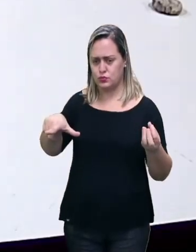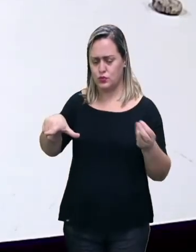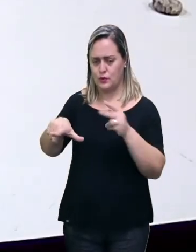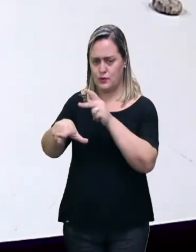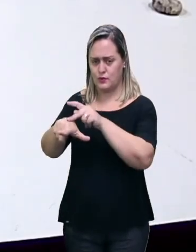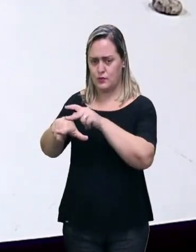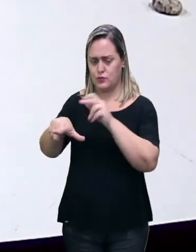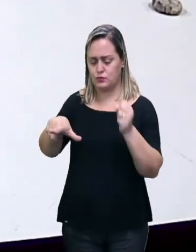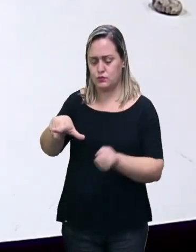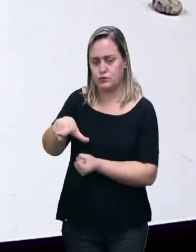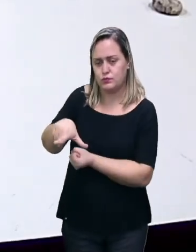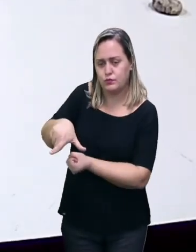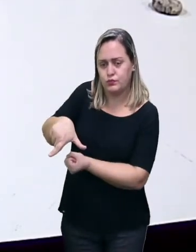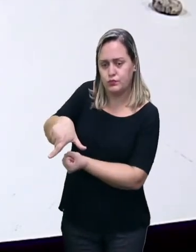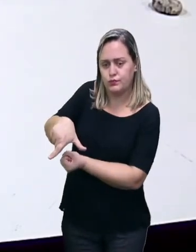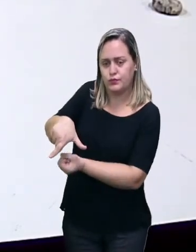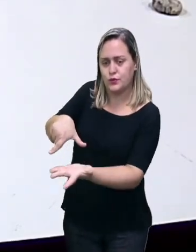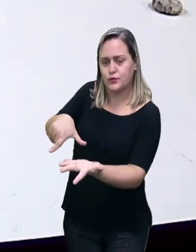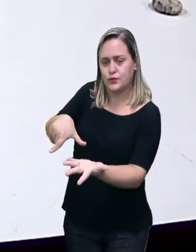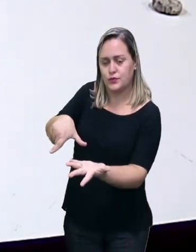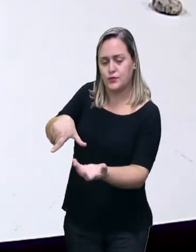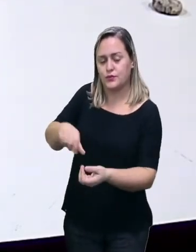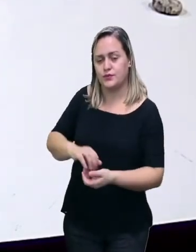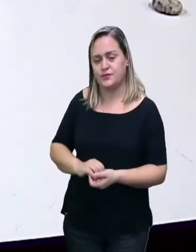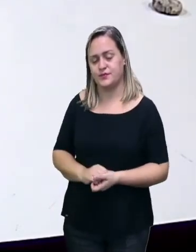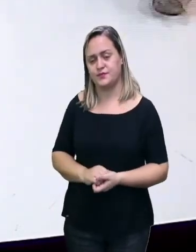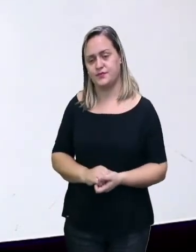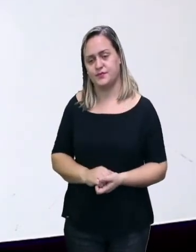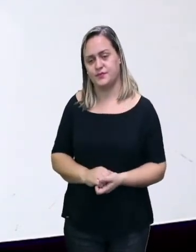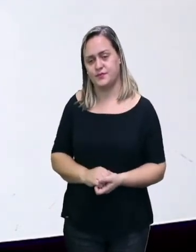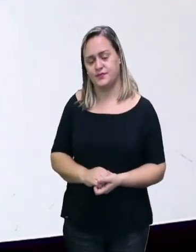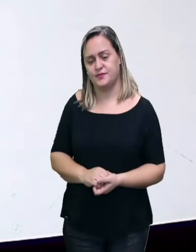Escolhi uma. Vou lançar. Consegui uma.